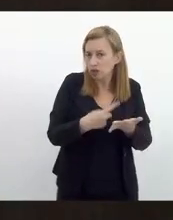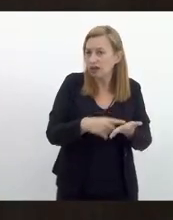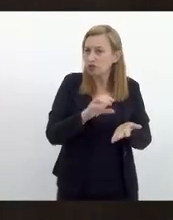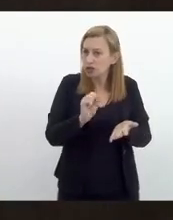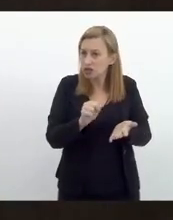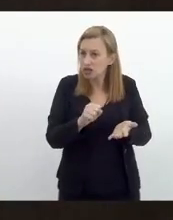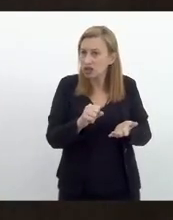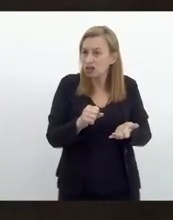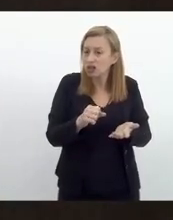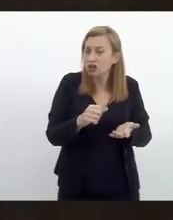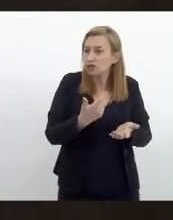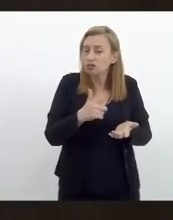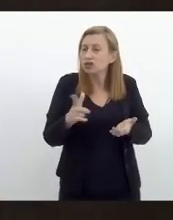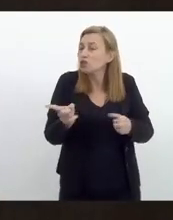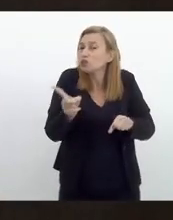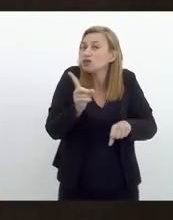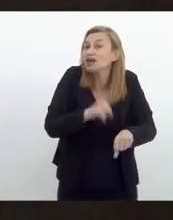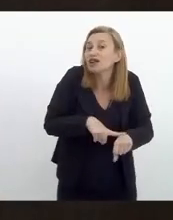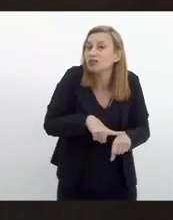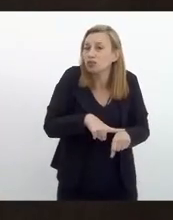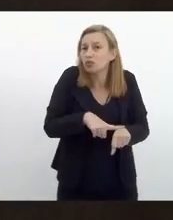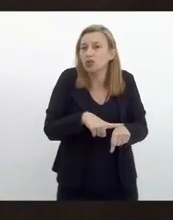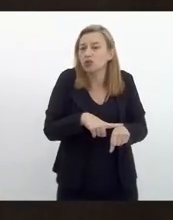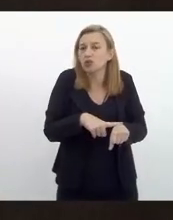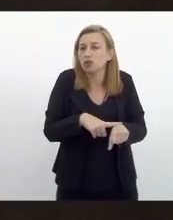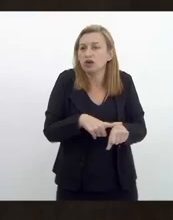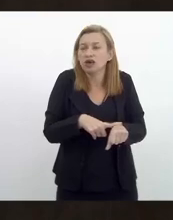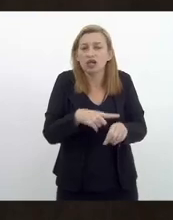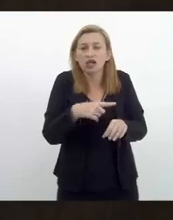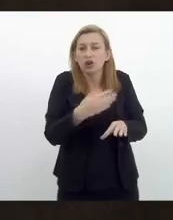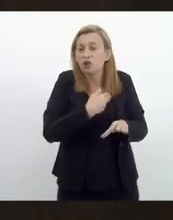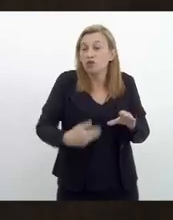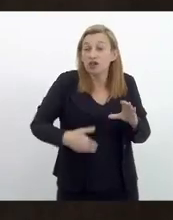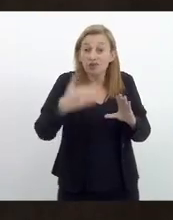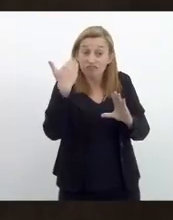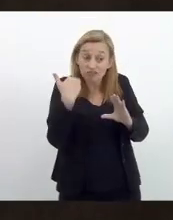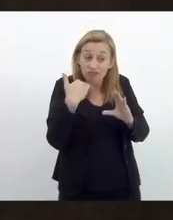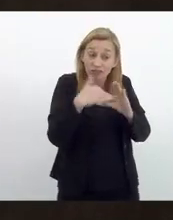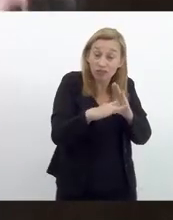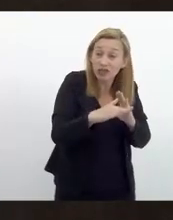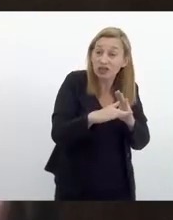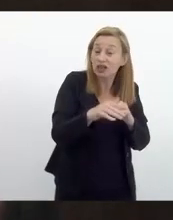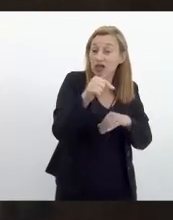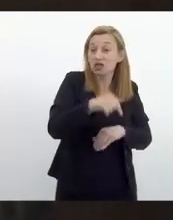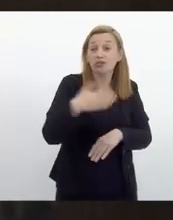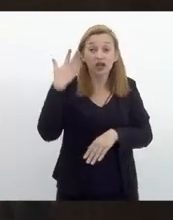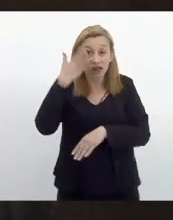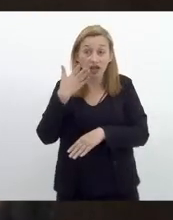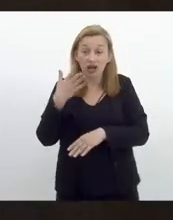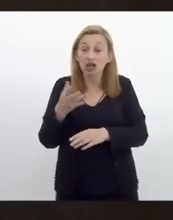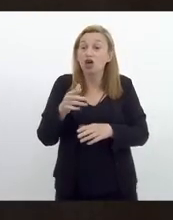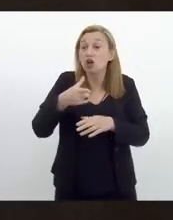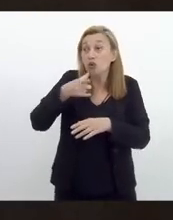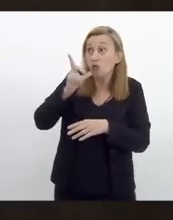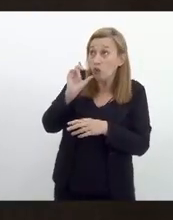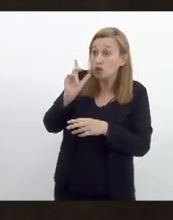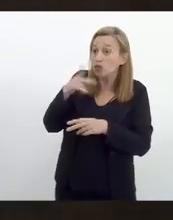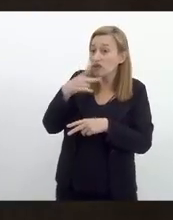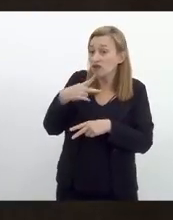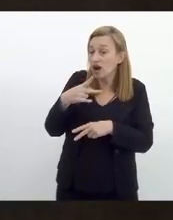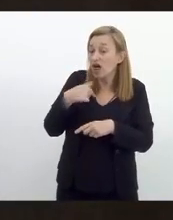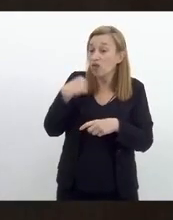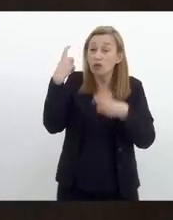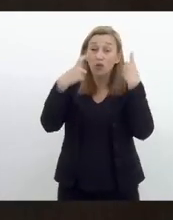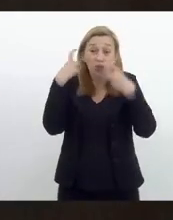ele não tem sequer um prazo para que o governo mande uma mensagem para cá sobre o tema entendeu e com a declaração de vossa excelência ontem eu fiquei preocupado